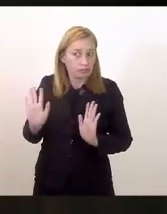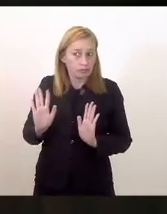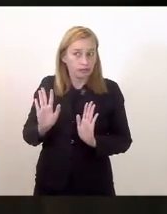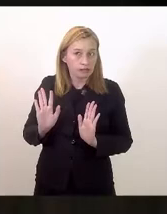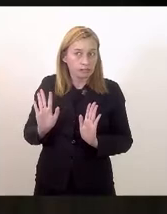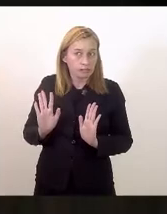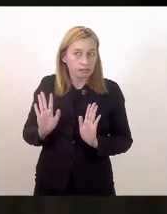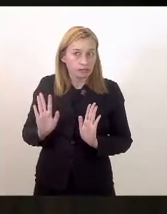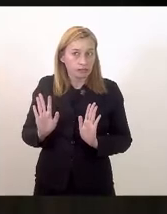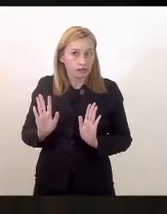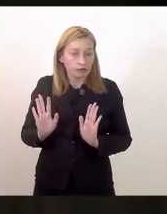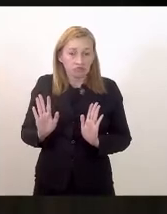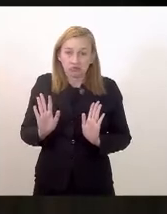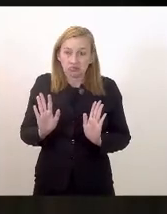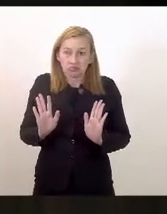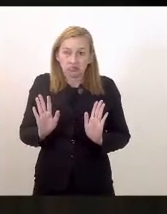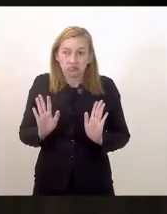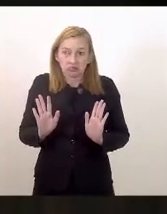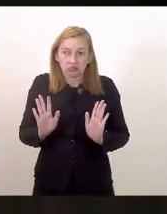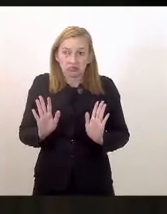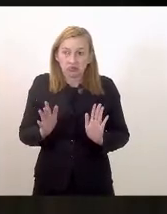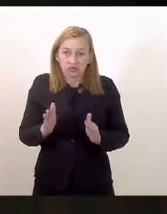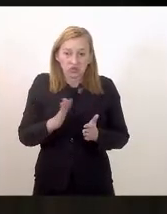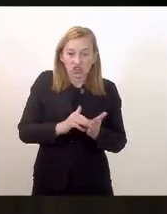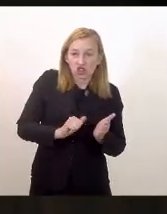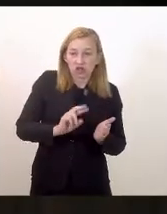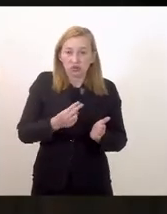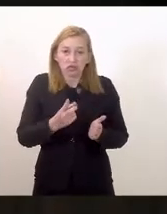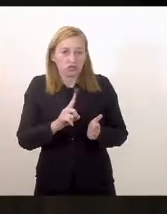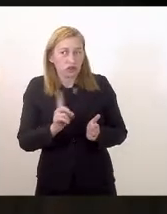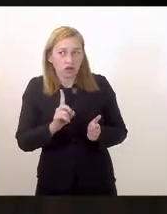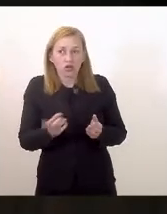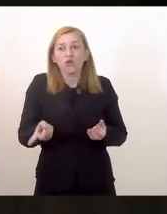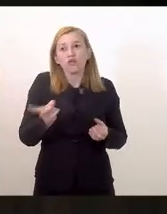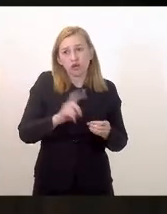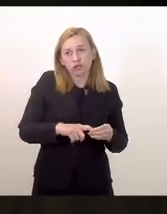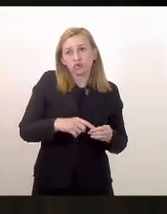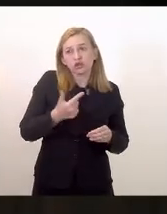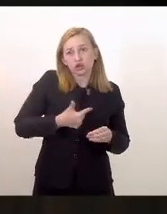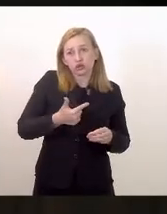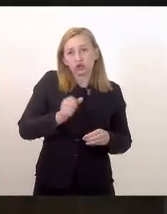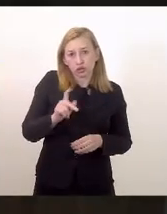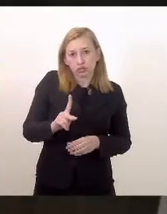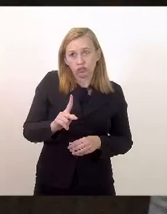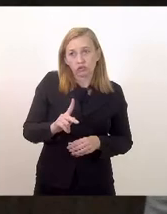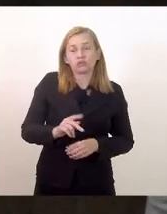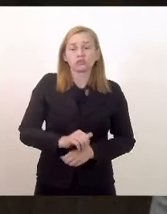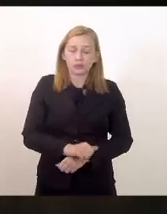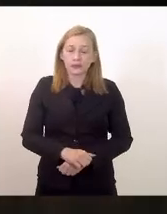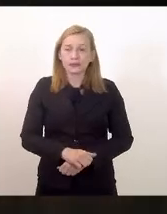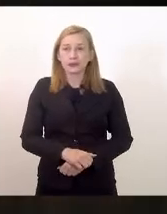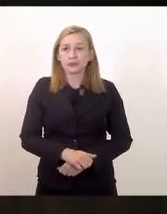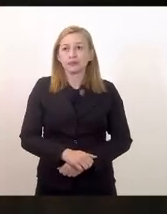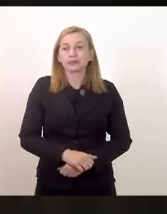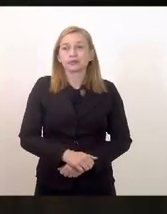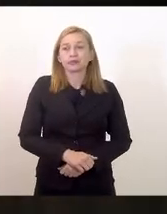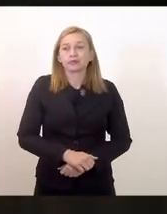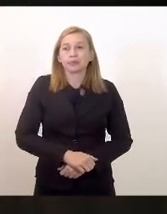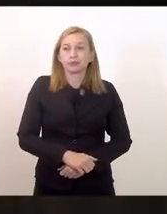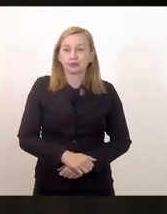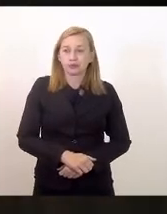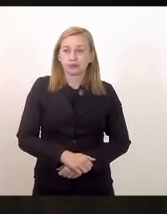emendas. Então, não tem, tirando ou não tirando a emenda, volta em segunda, entendeu? Okay. Então, Vossa Excelência vai emitir parecer